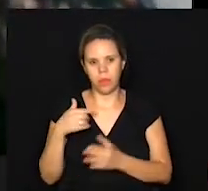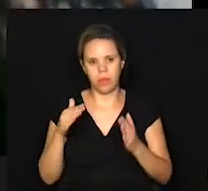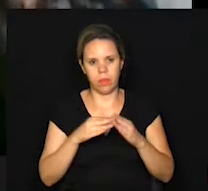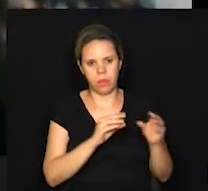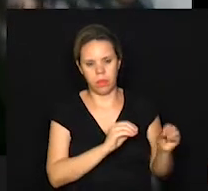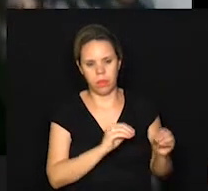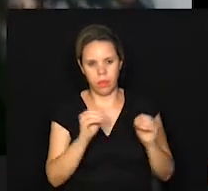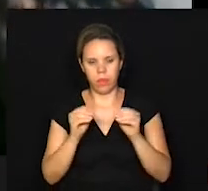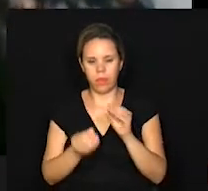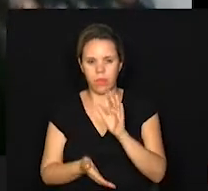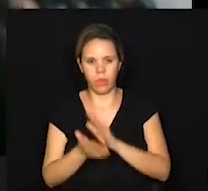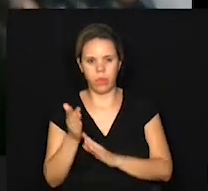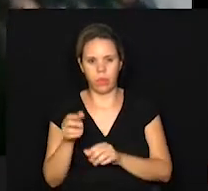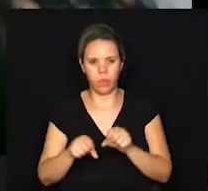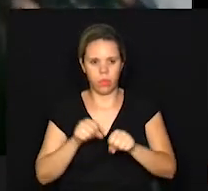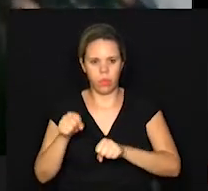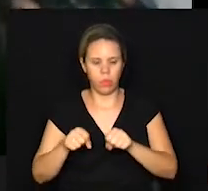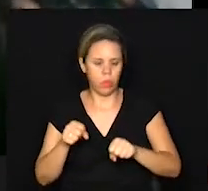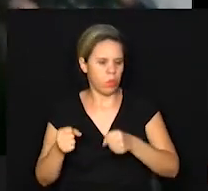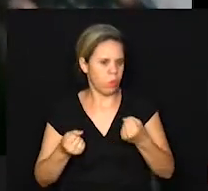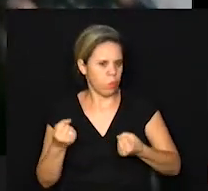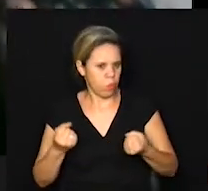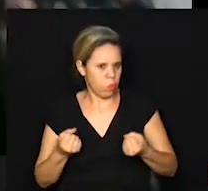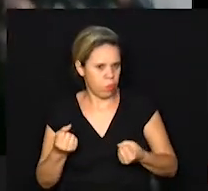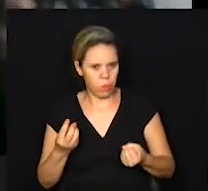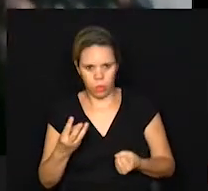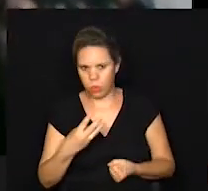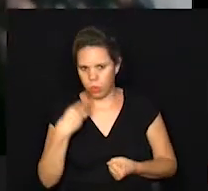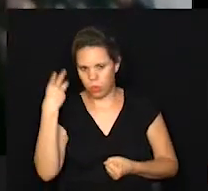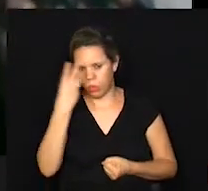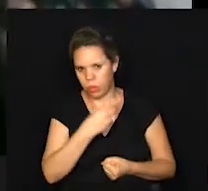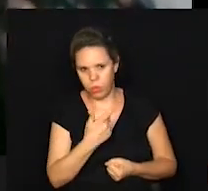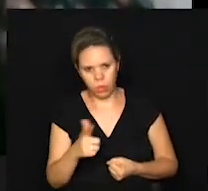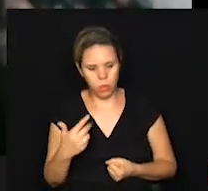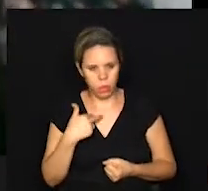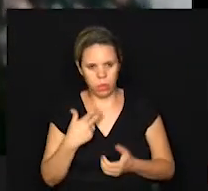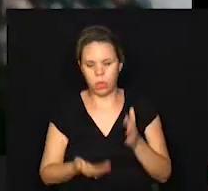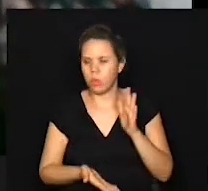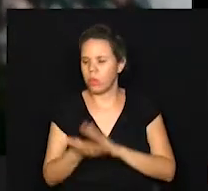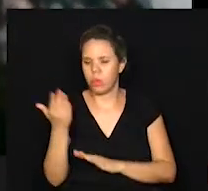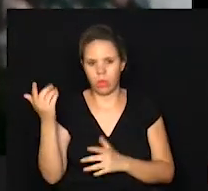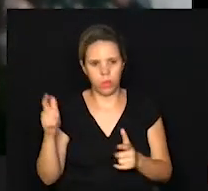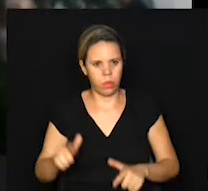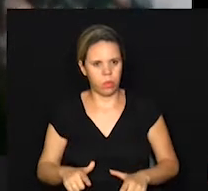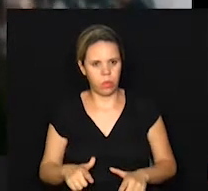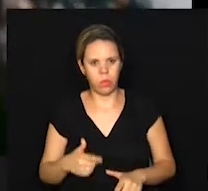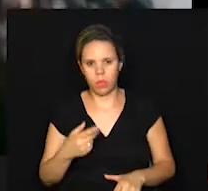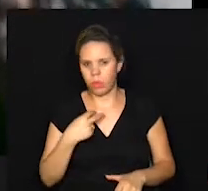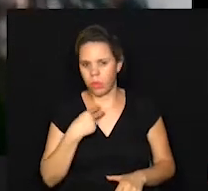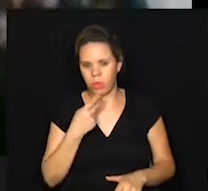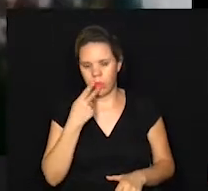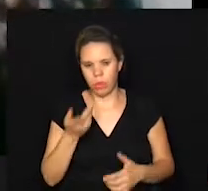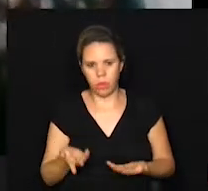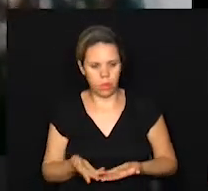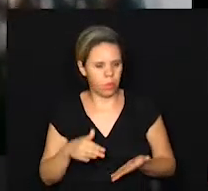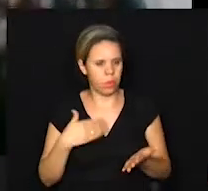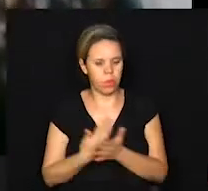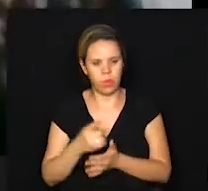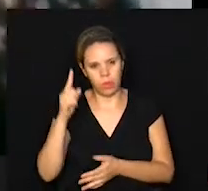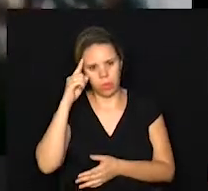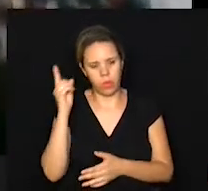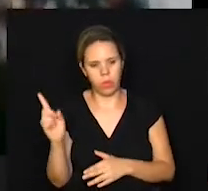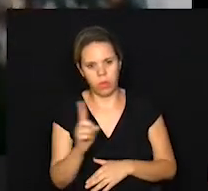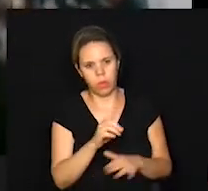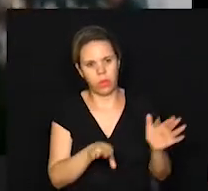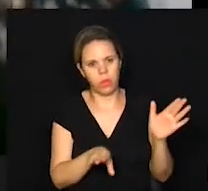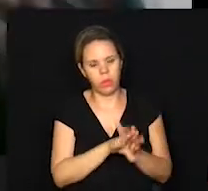Campus Chácara é de 3 horas. Eu não tinha condição, eu não podia falar. Até o dia que eu cheguei,